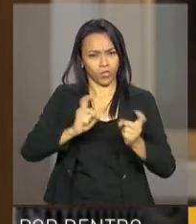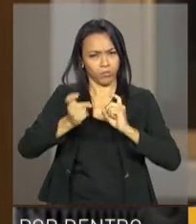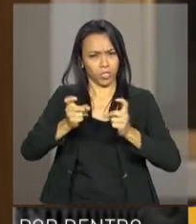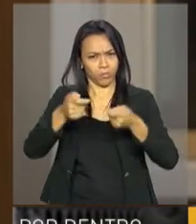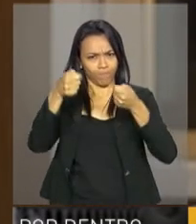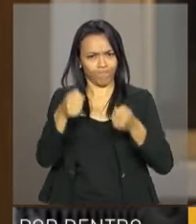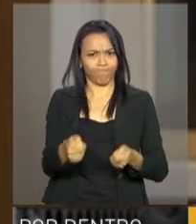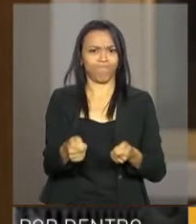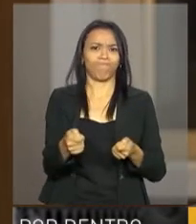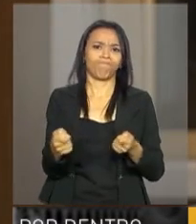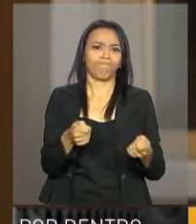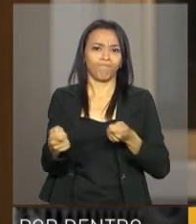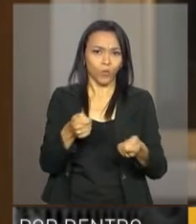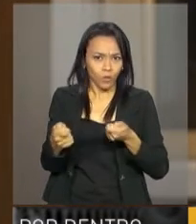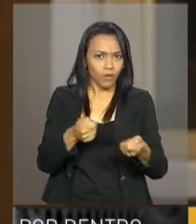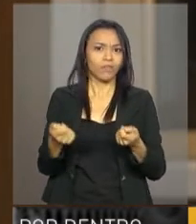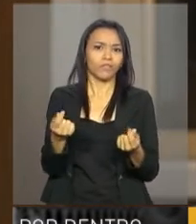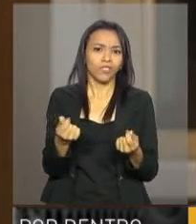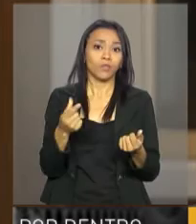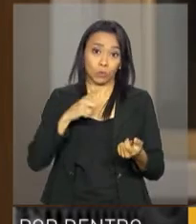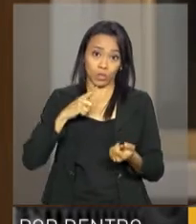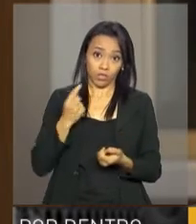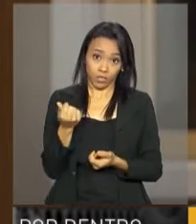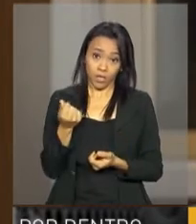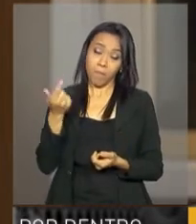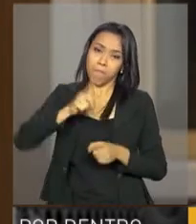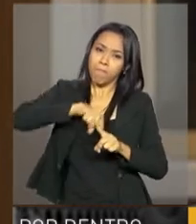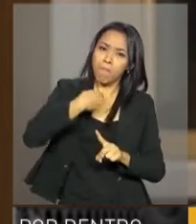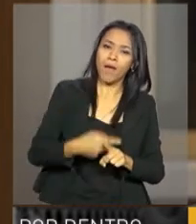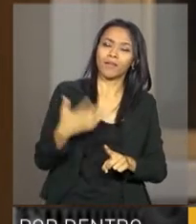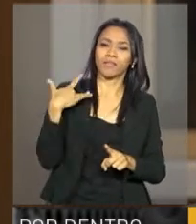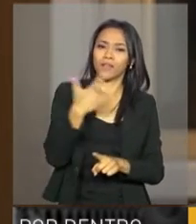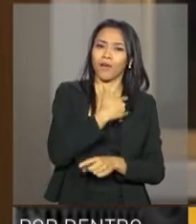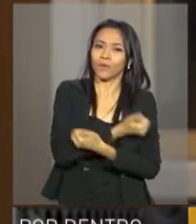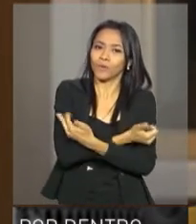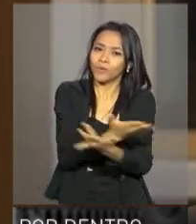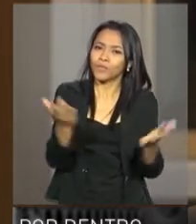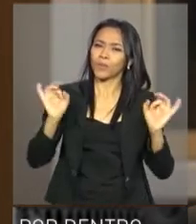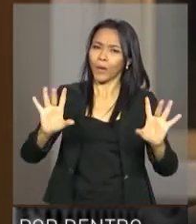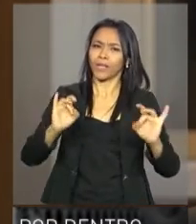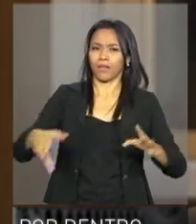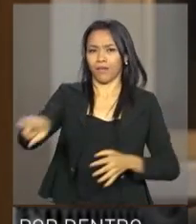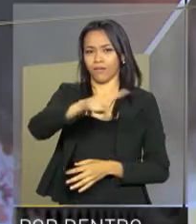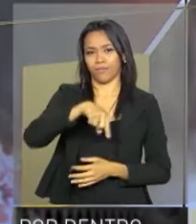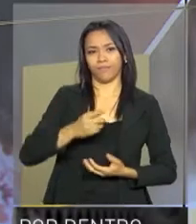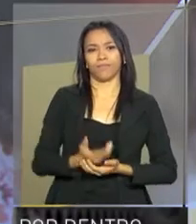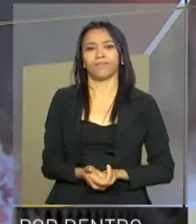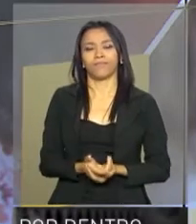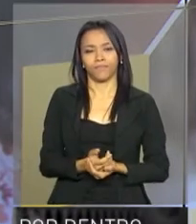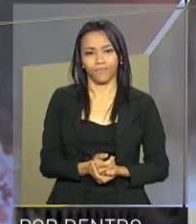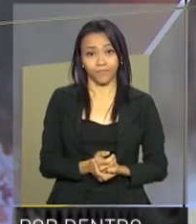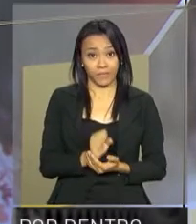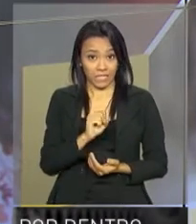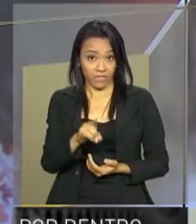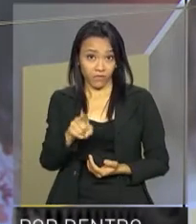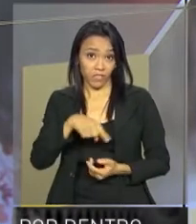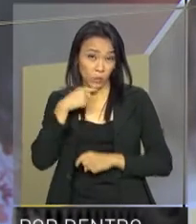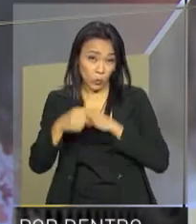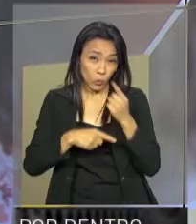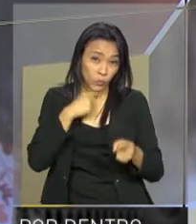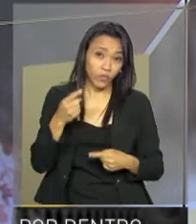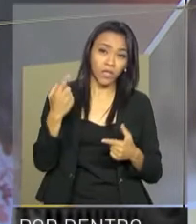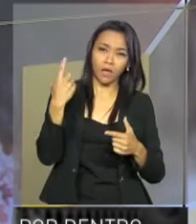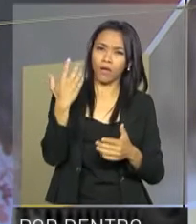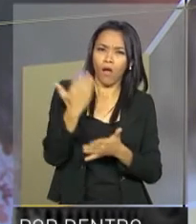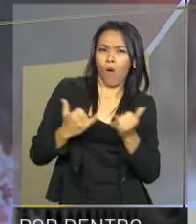que permita, com os recursos que temos, fazer mais saúde e de melhor qualidade para o cidadão. E se você tem dúvidas sobre